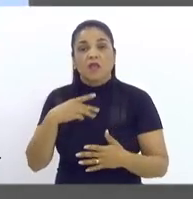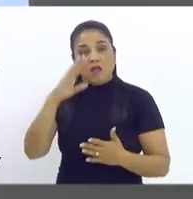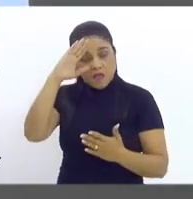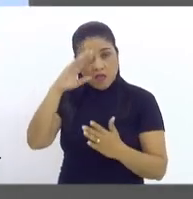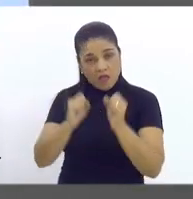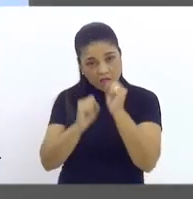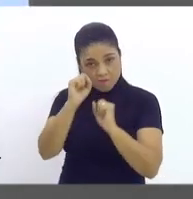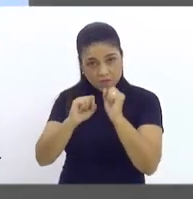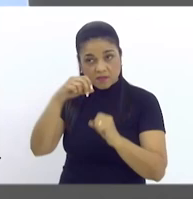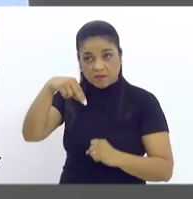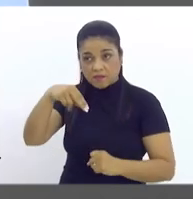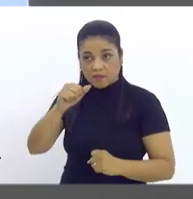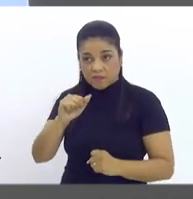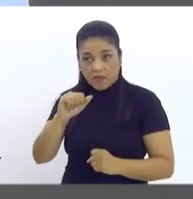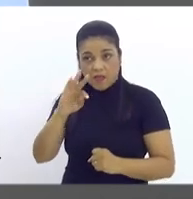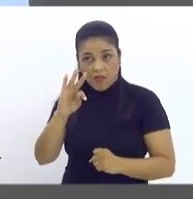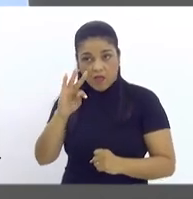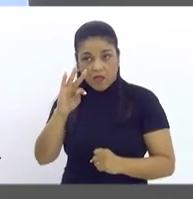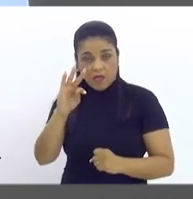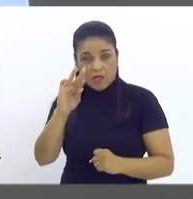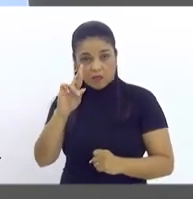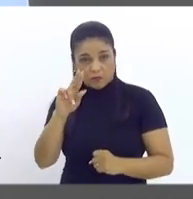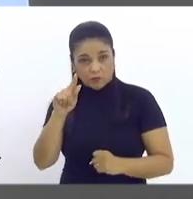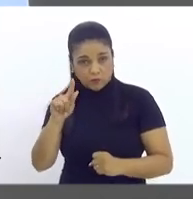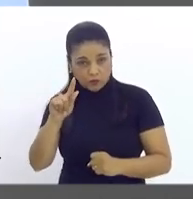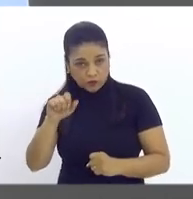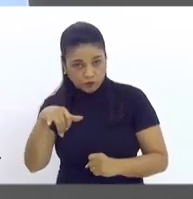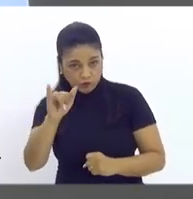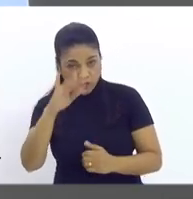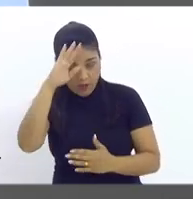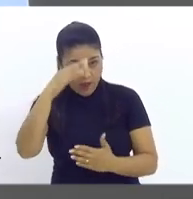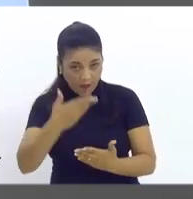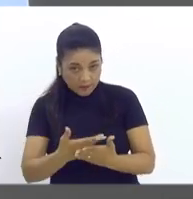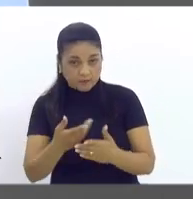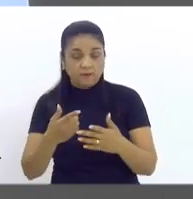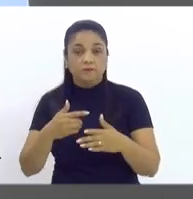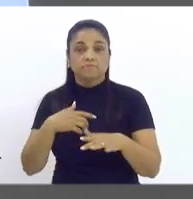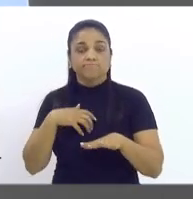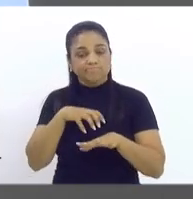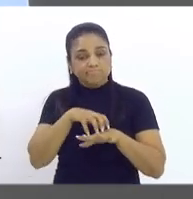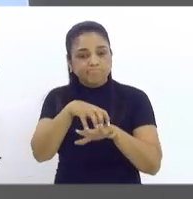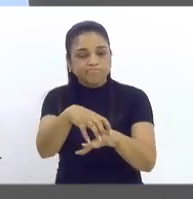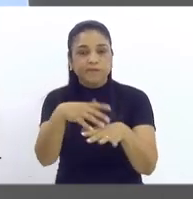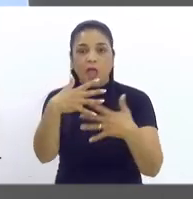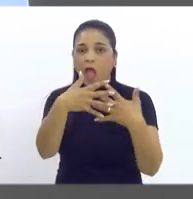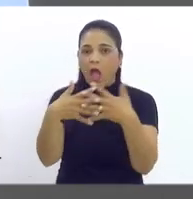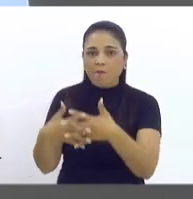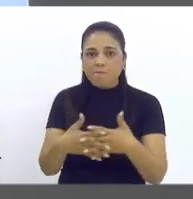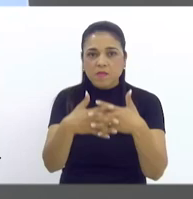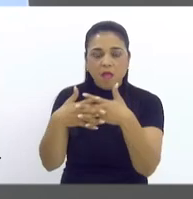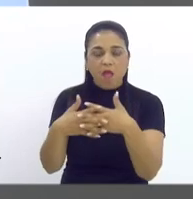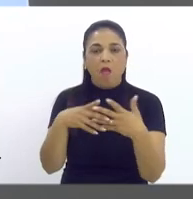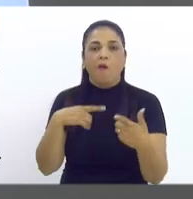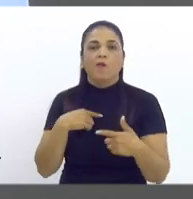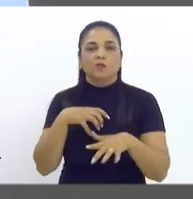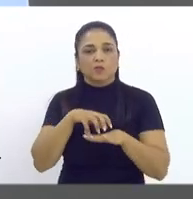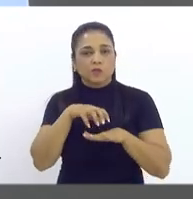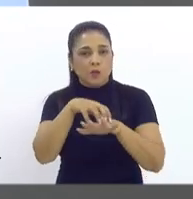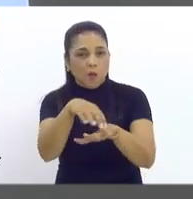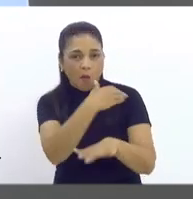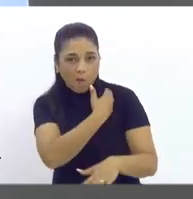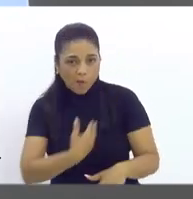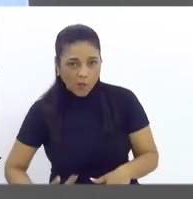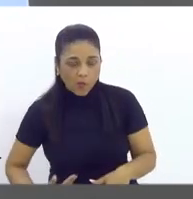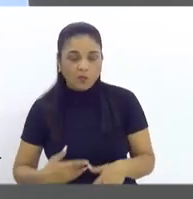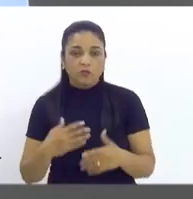na transição energética. Né? E tem potencial aí nos veículos pesados e transporte público, na substituição